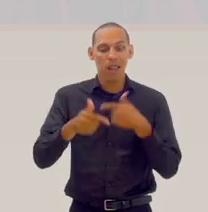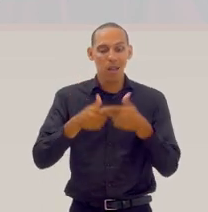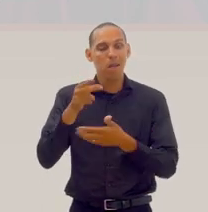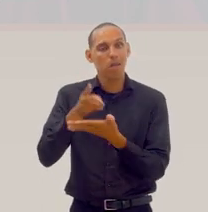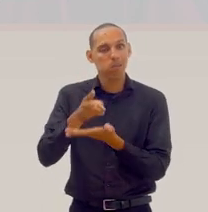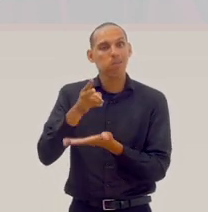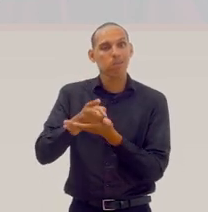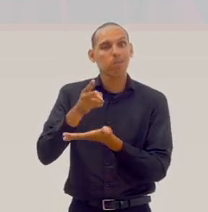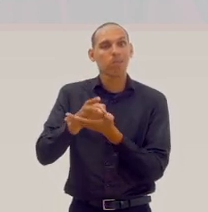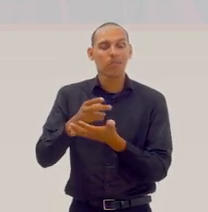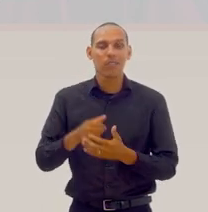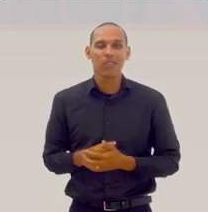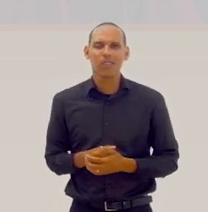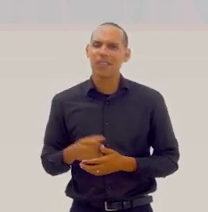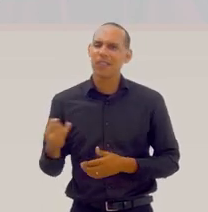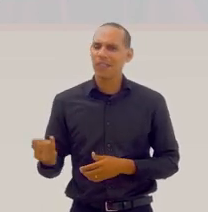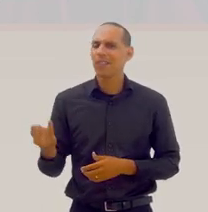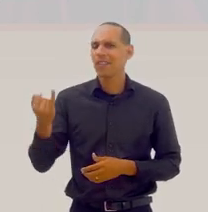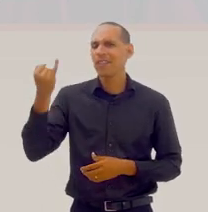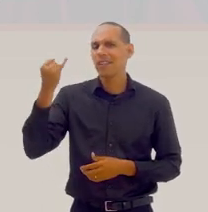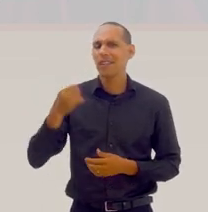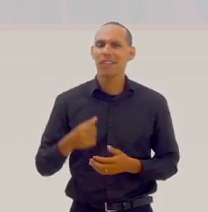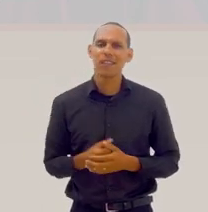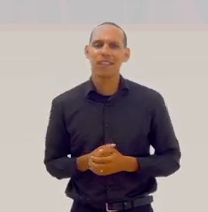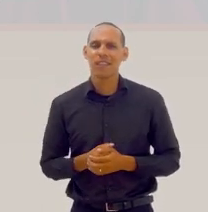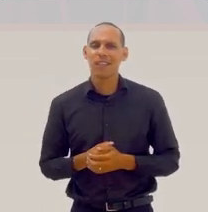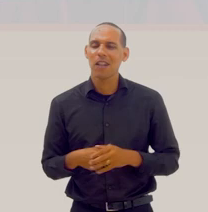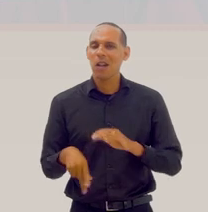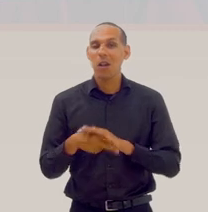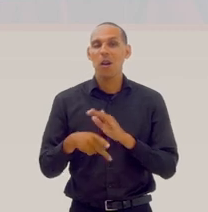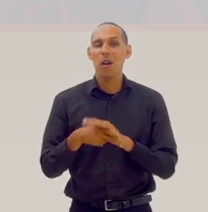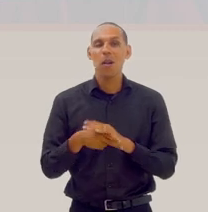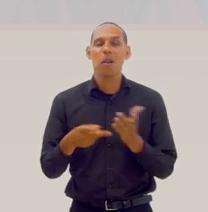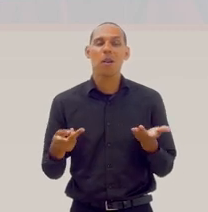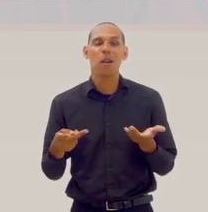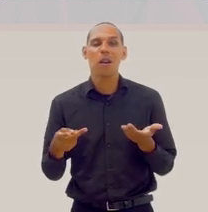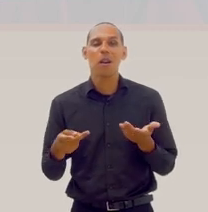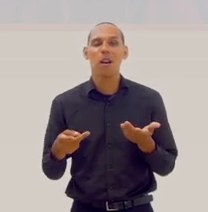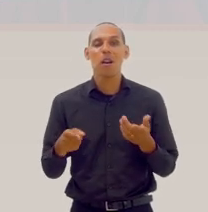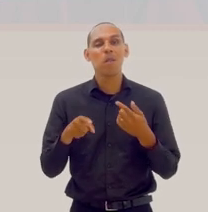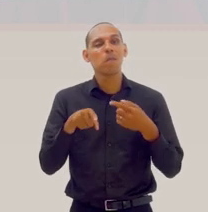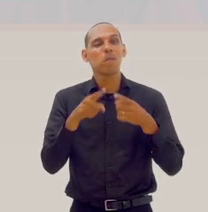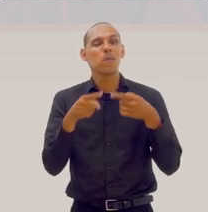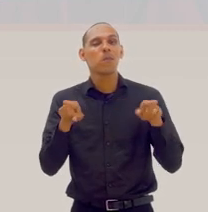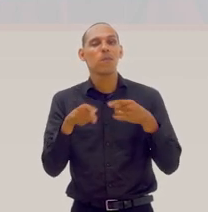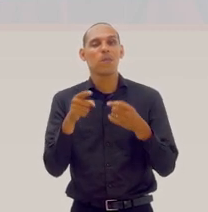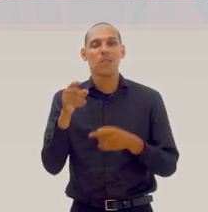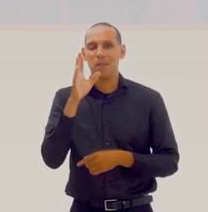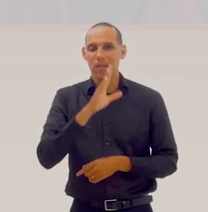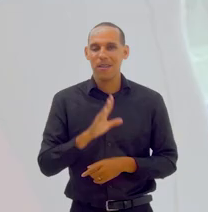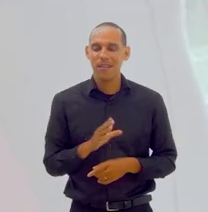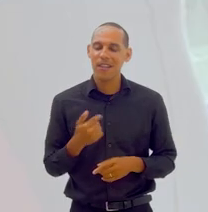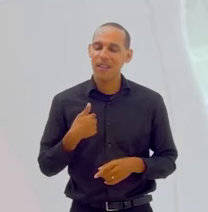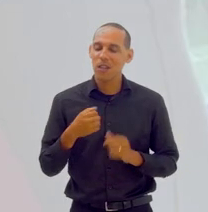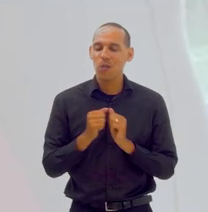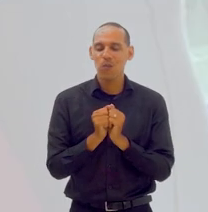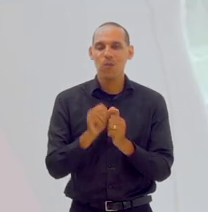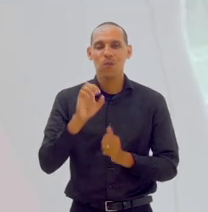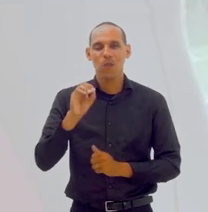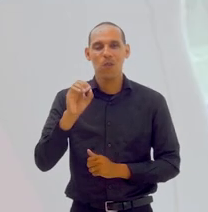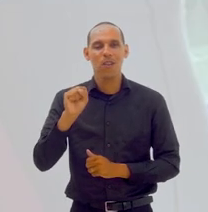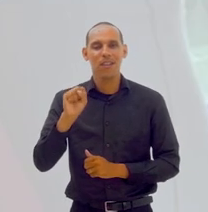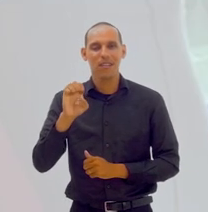que foi, super importante para a música brasileira, né? Eu tive com a OSESP em São